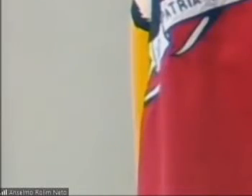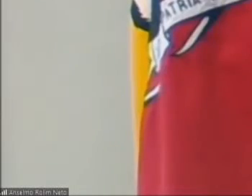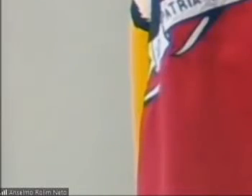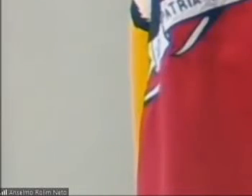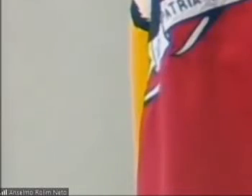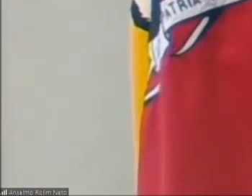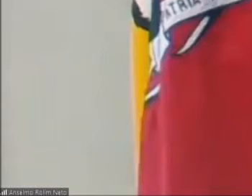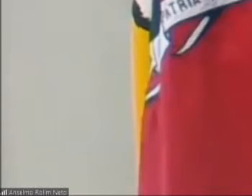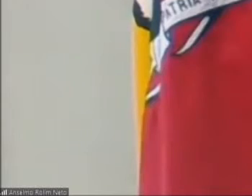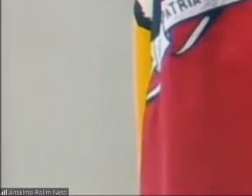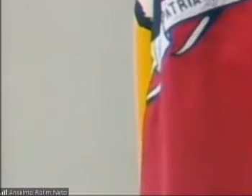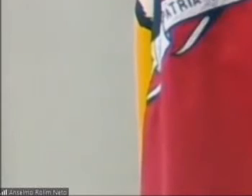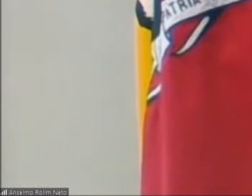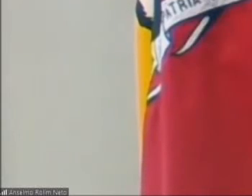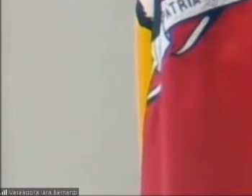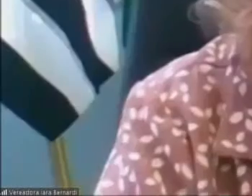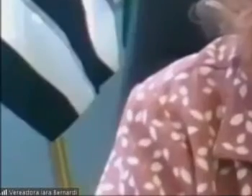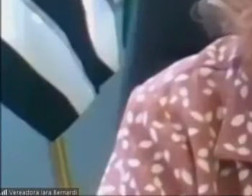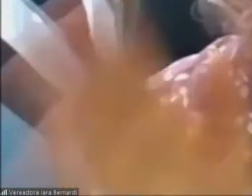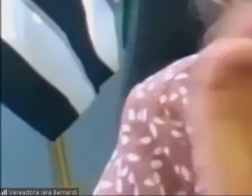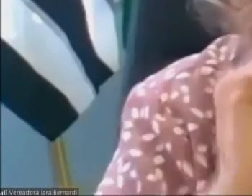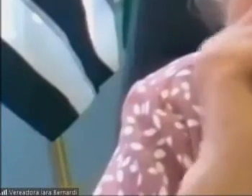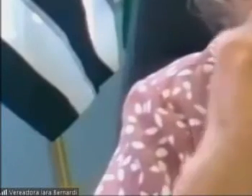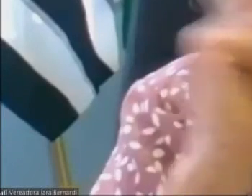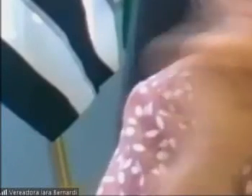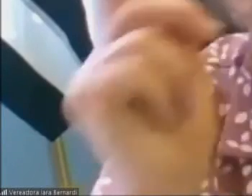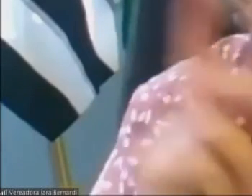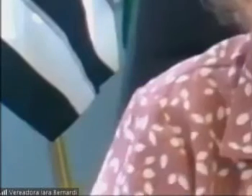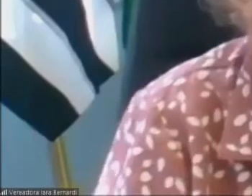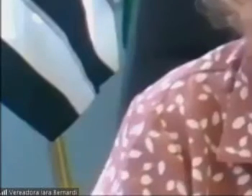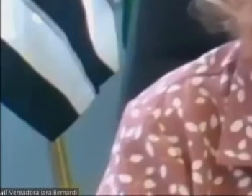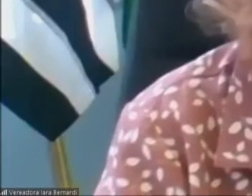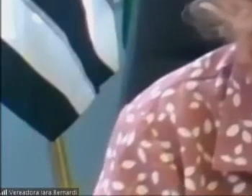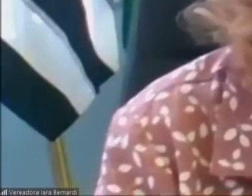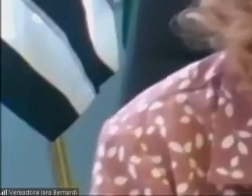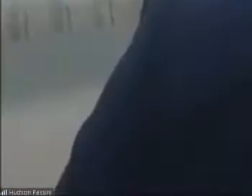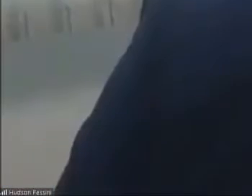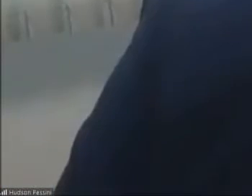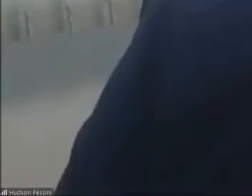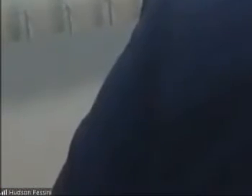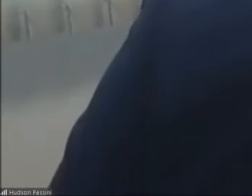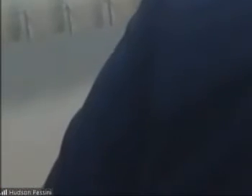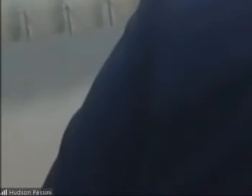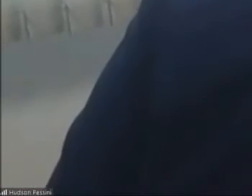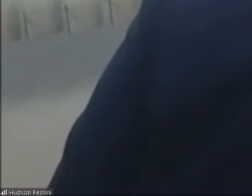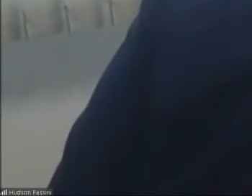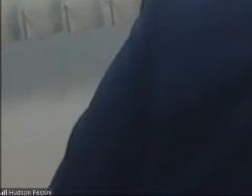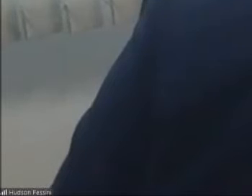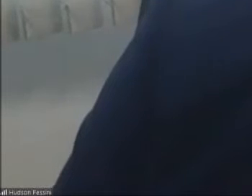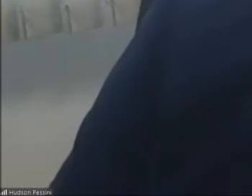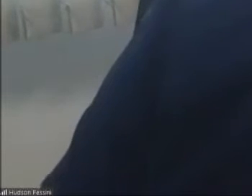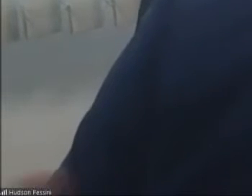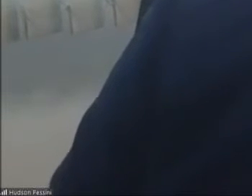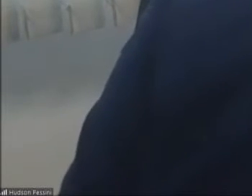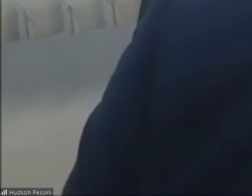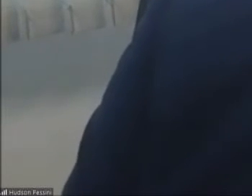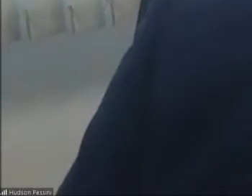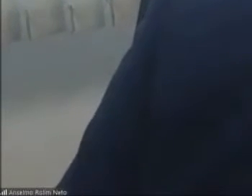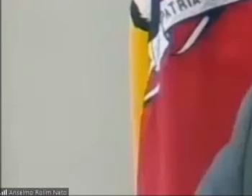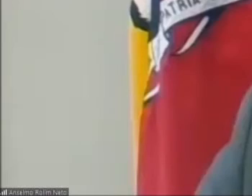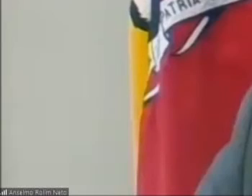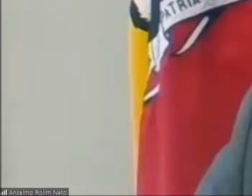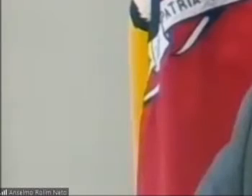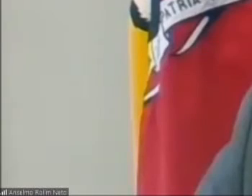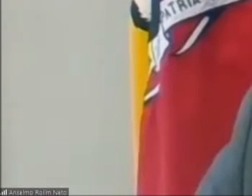instrumentos e deixem outros microfones abertos é ficar ruim presidente é de uma cuidar dos outros